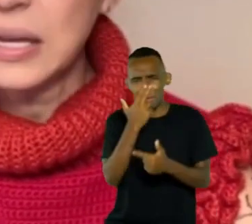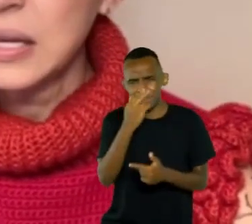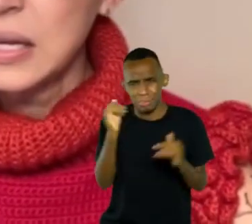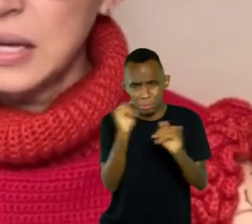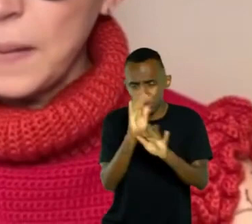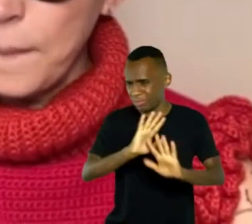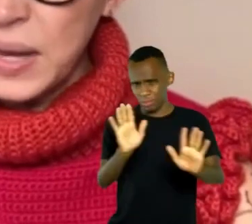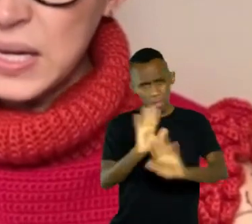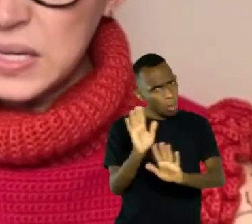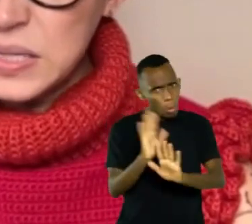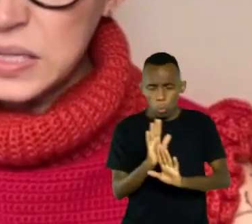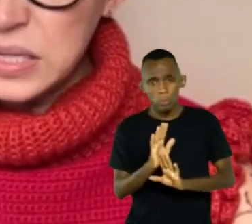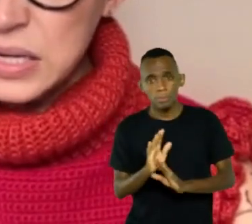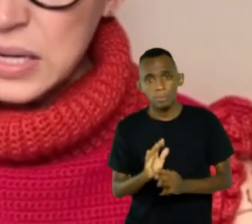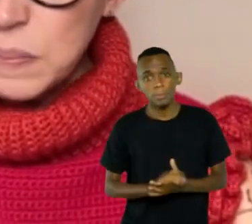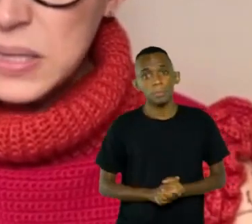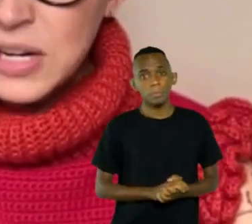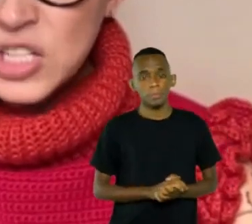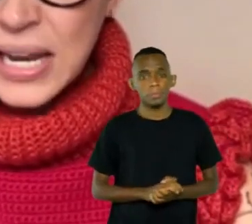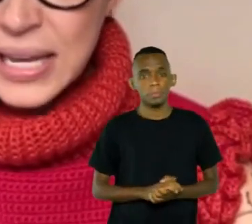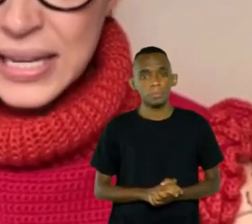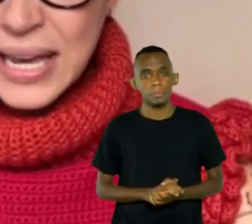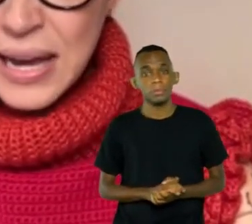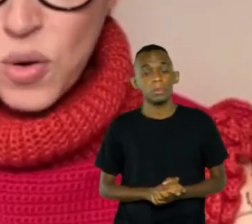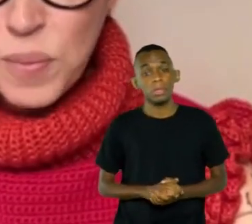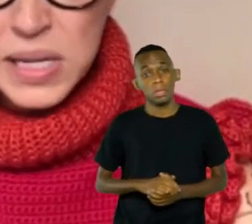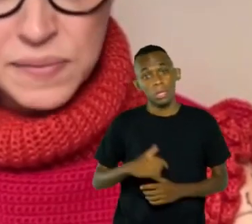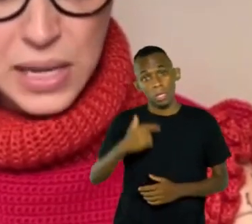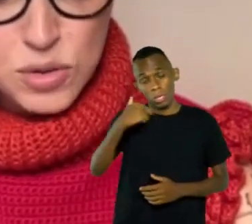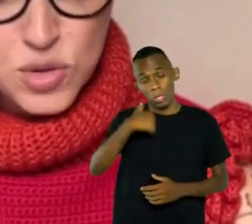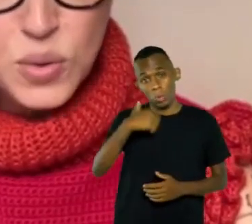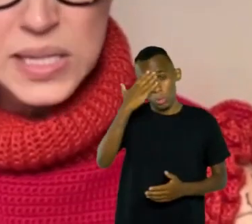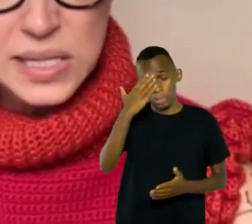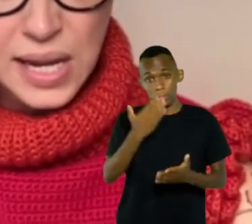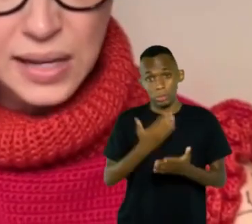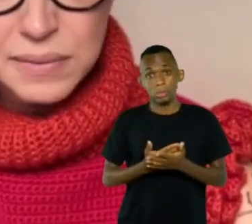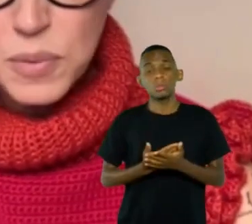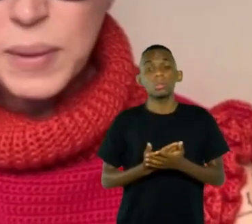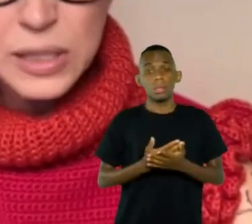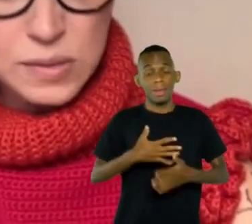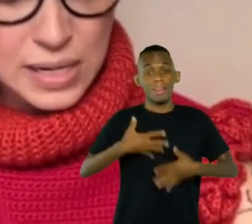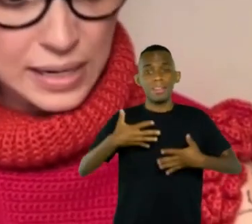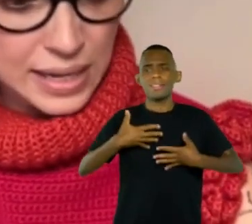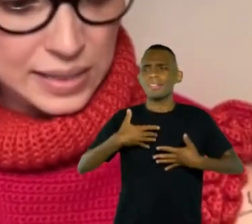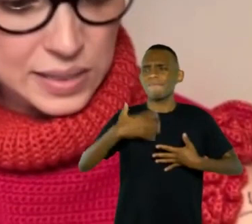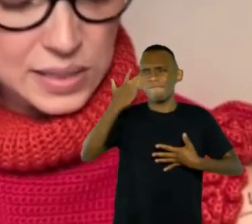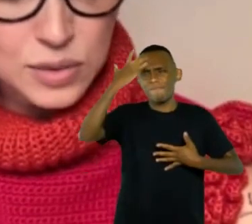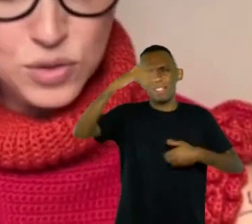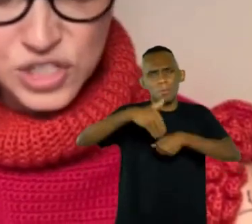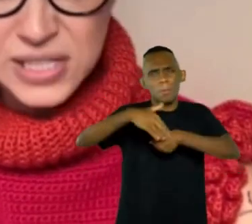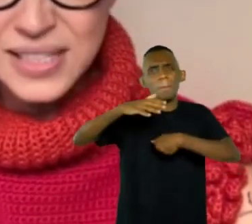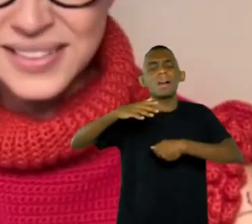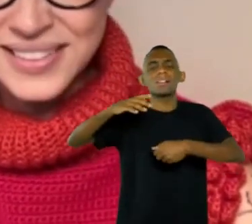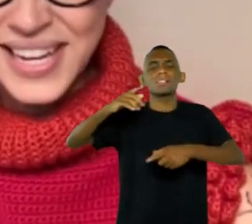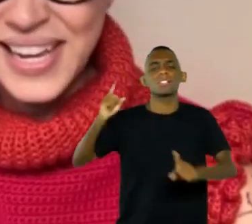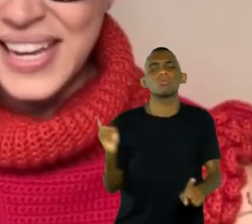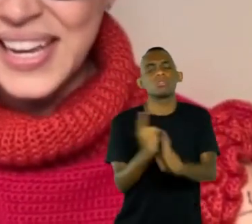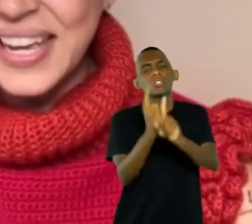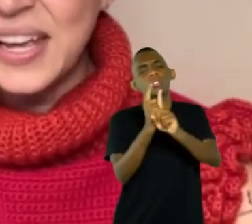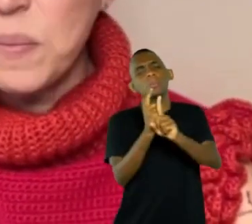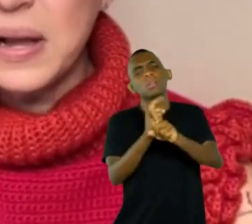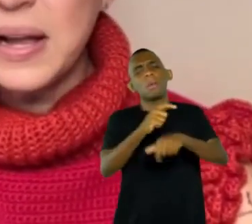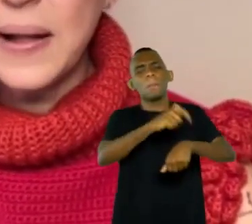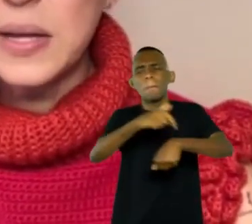muito, né? Mas, mas eu acho que a alegria é algo mais fácil de conquistar. Momentos alegres no dia,